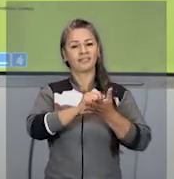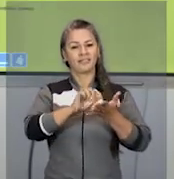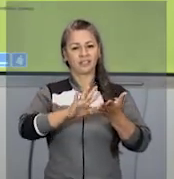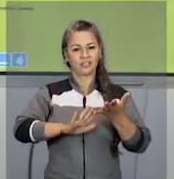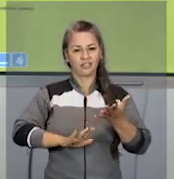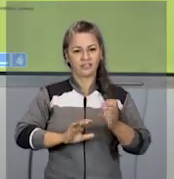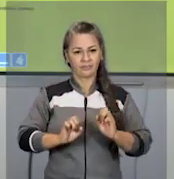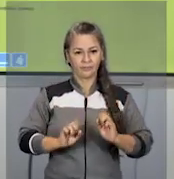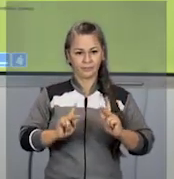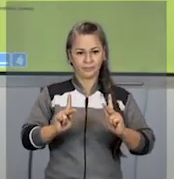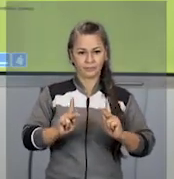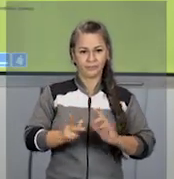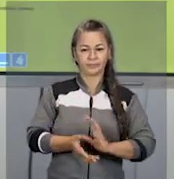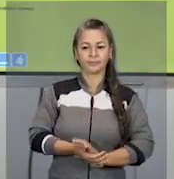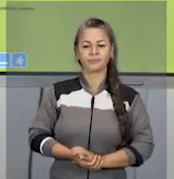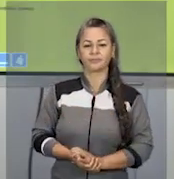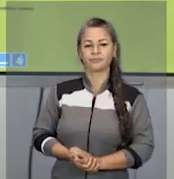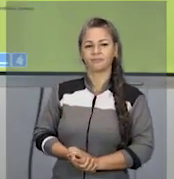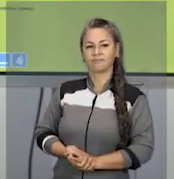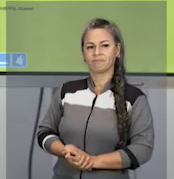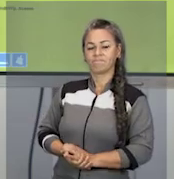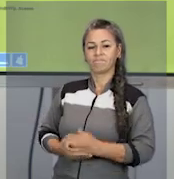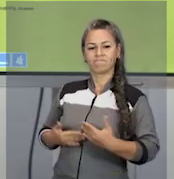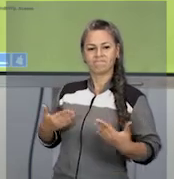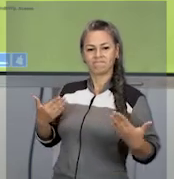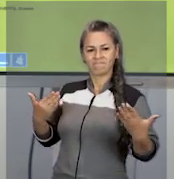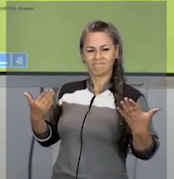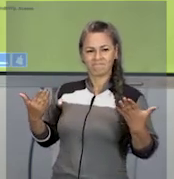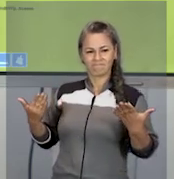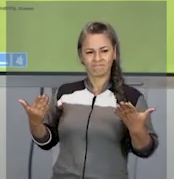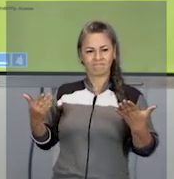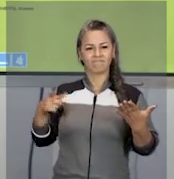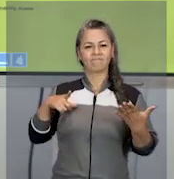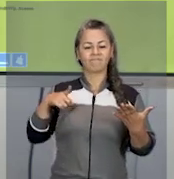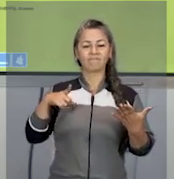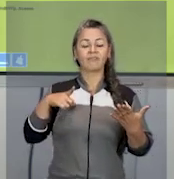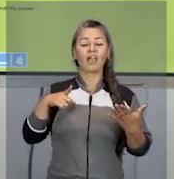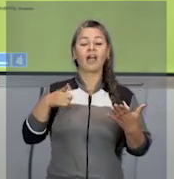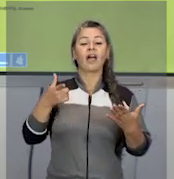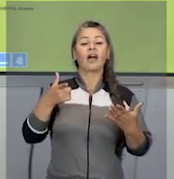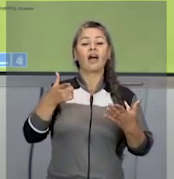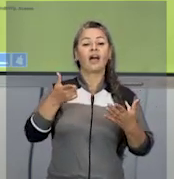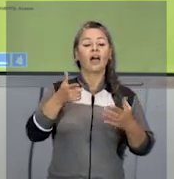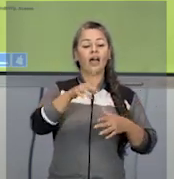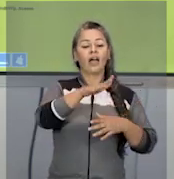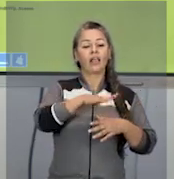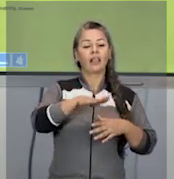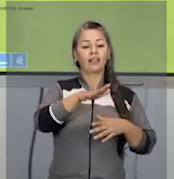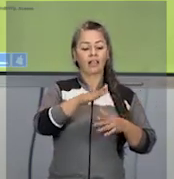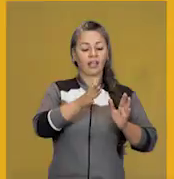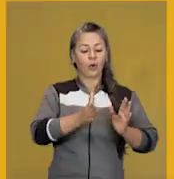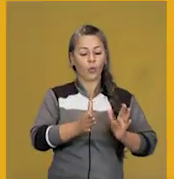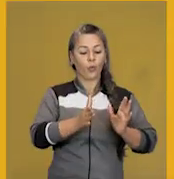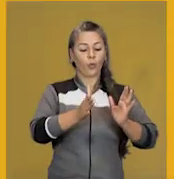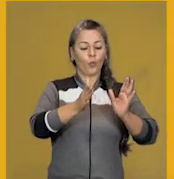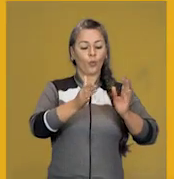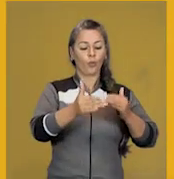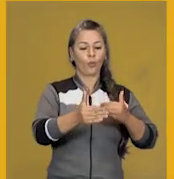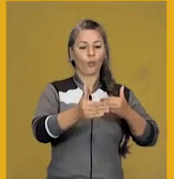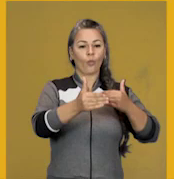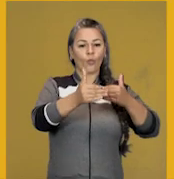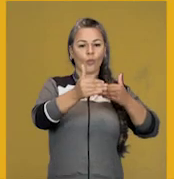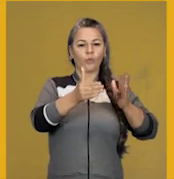lá. Bom, eu comecei aqui com a ideia de ambiente isolado termicamente. Todo